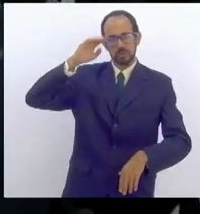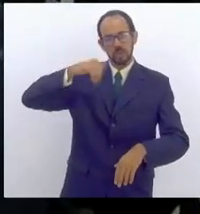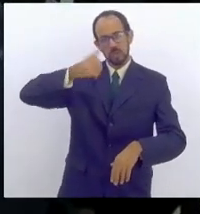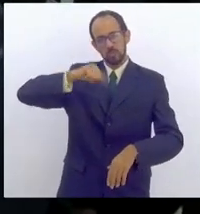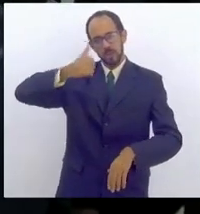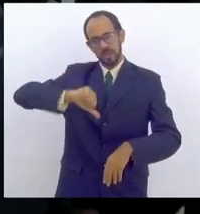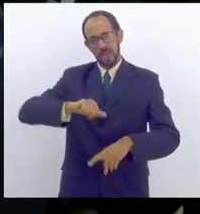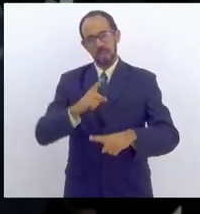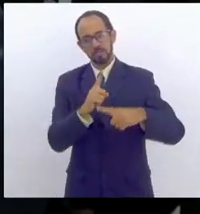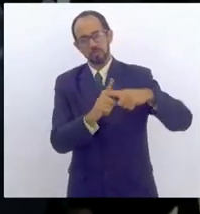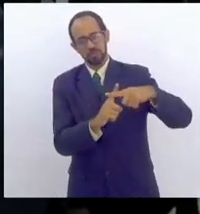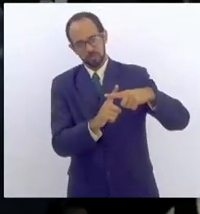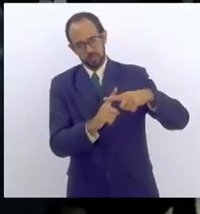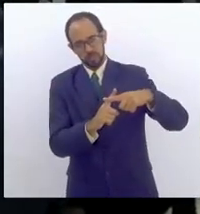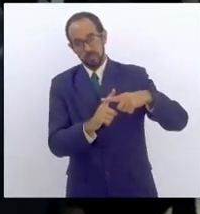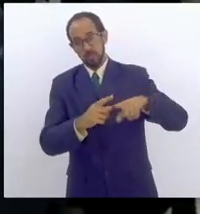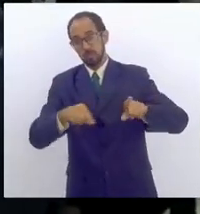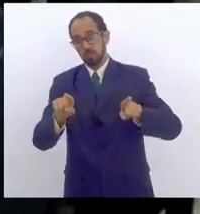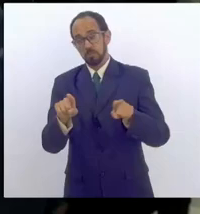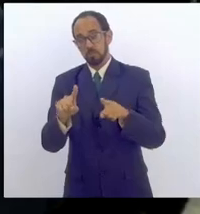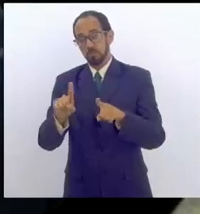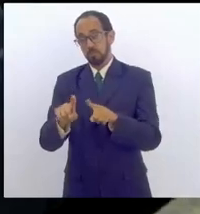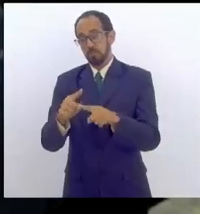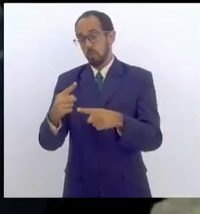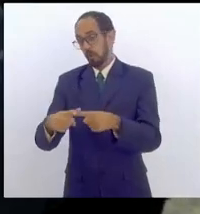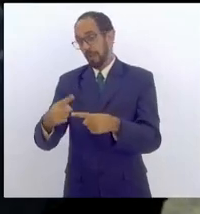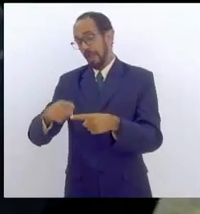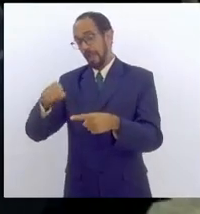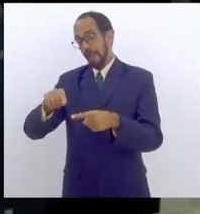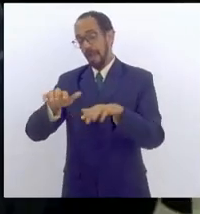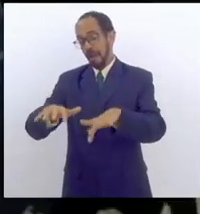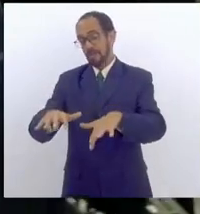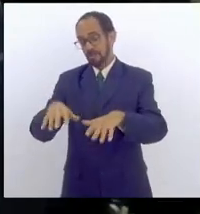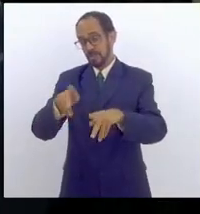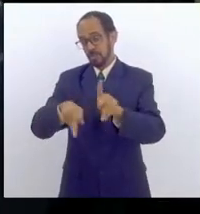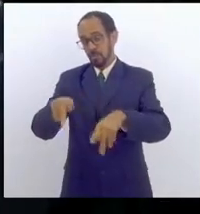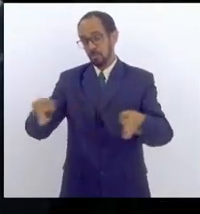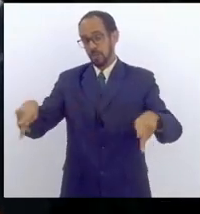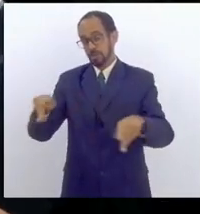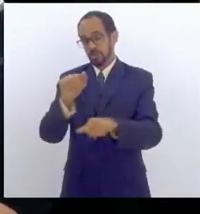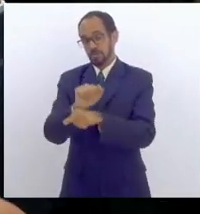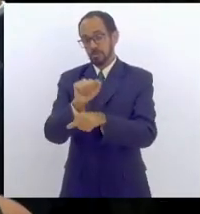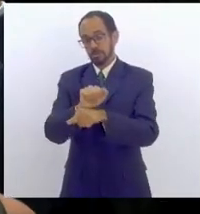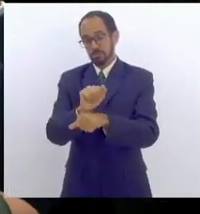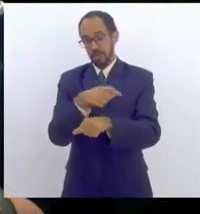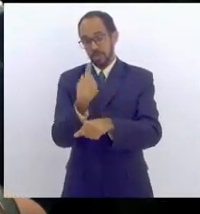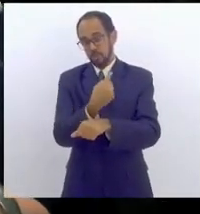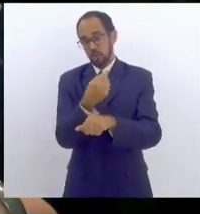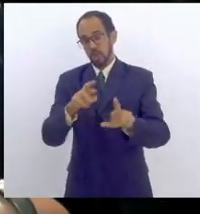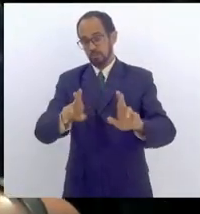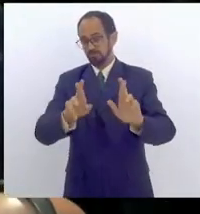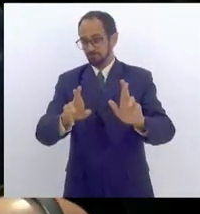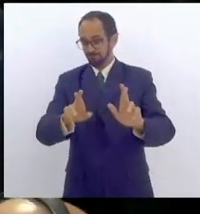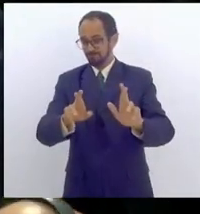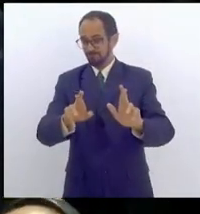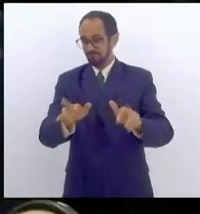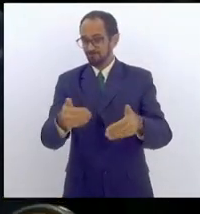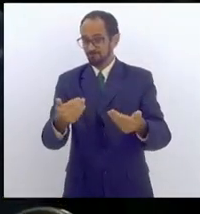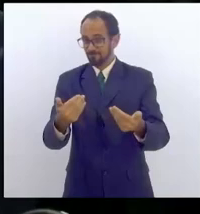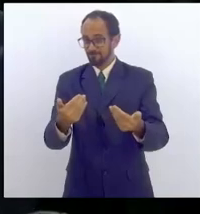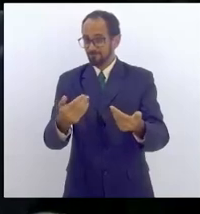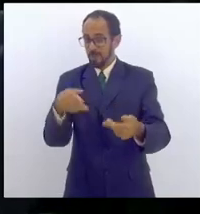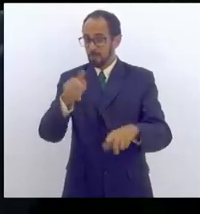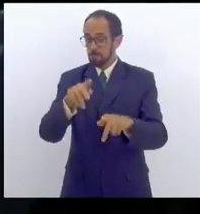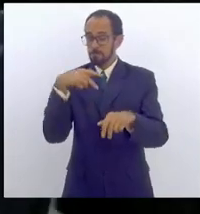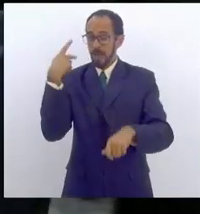qualidades, porque é isso que o povo espera de nós. Como também o parlamento nos ensina que, mesmo